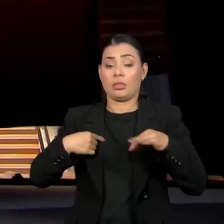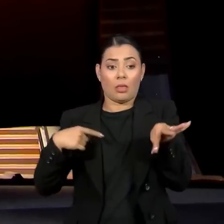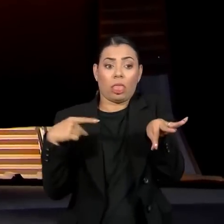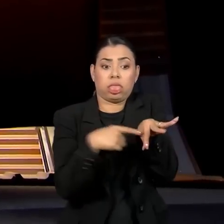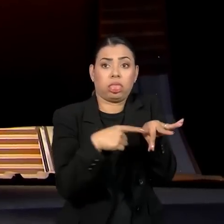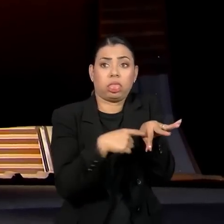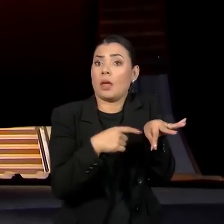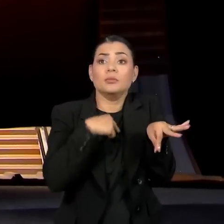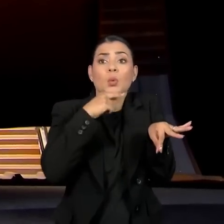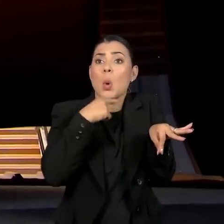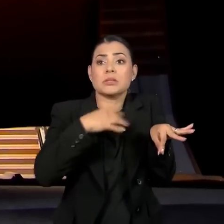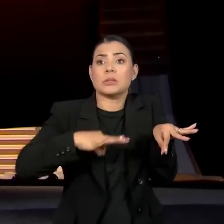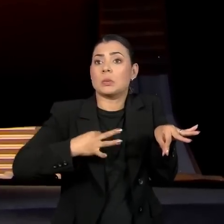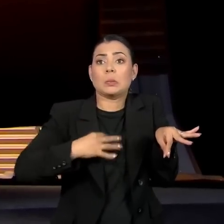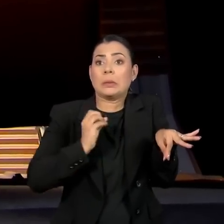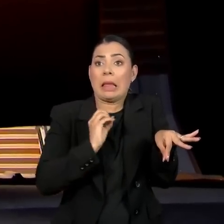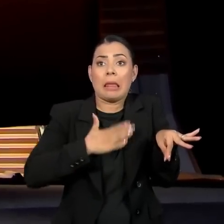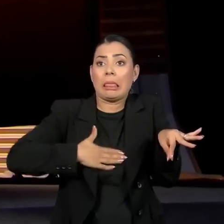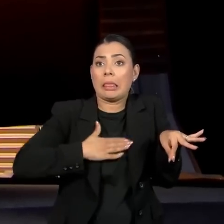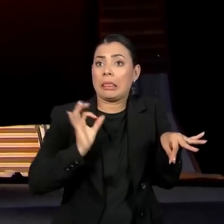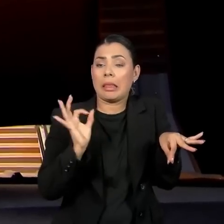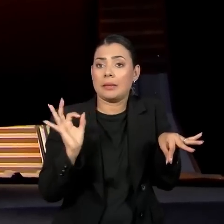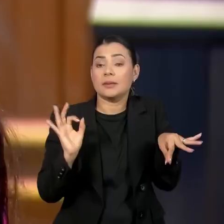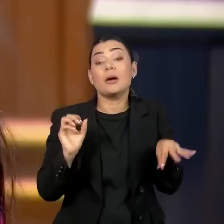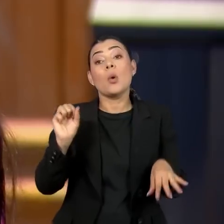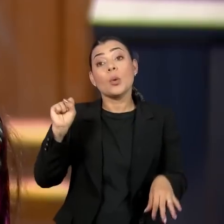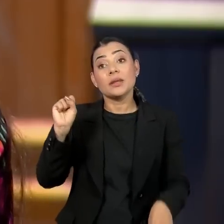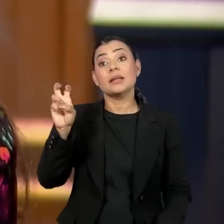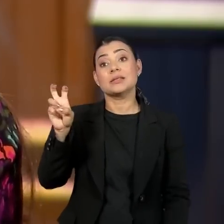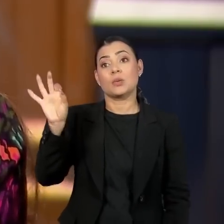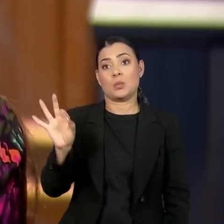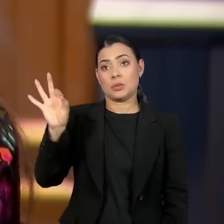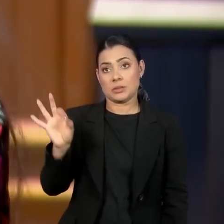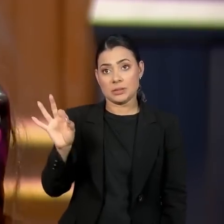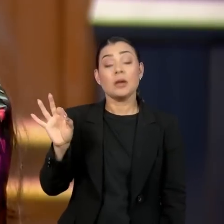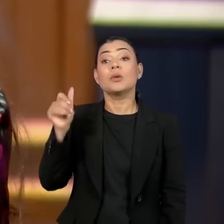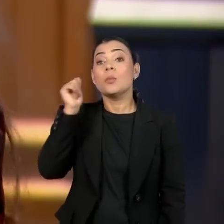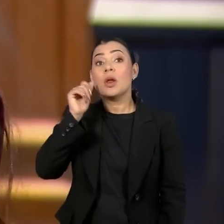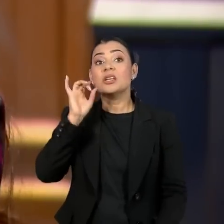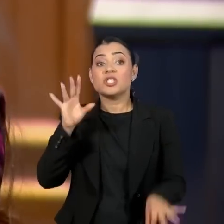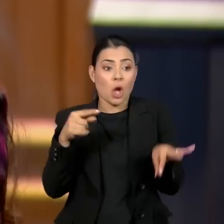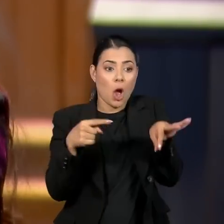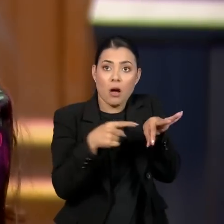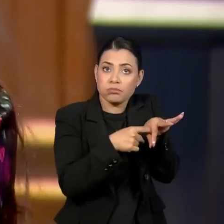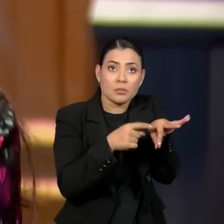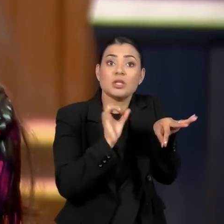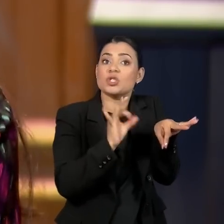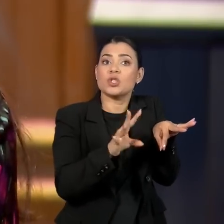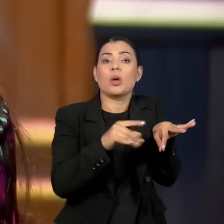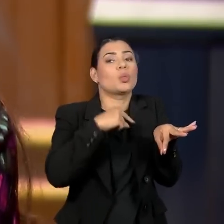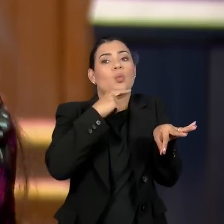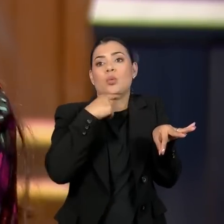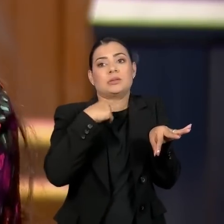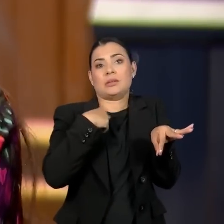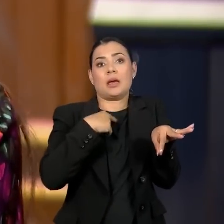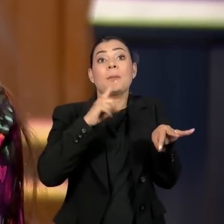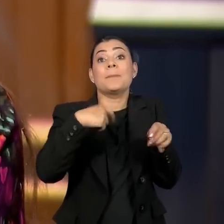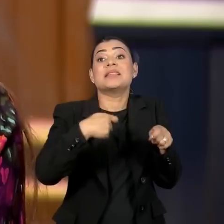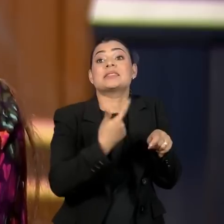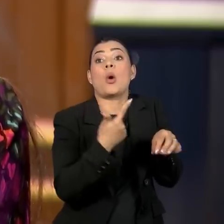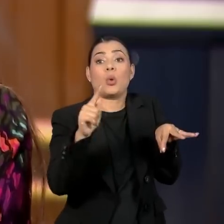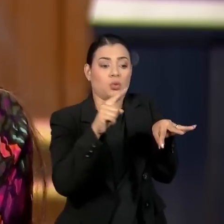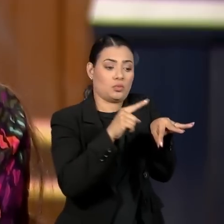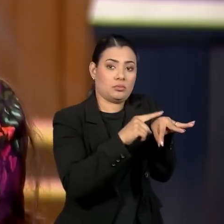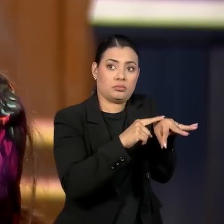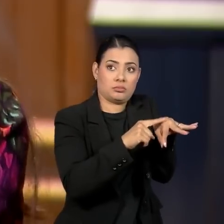vaginal, tá? Acredita-se que 85% das mulheres não têm orgasmo só com a penetração, né? Precisa de um estímulo no